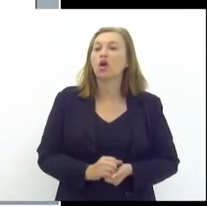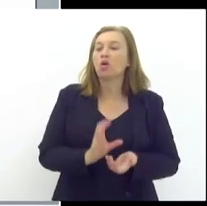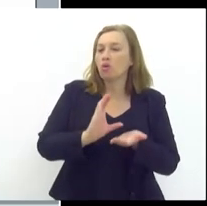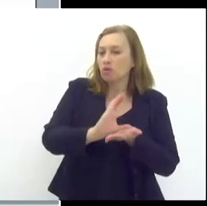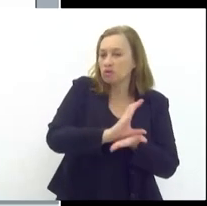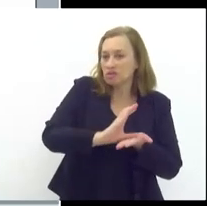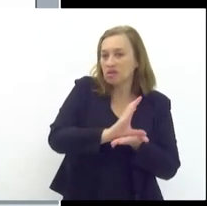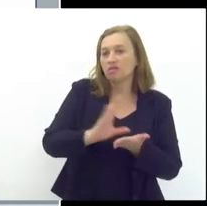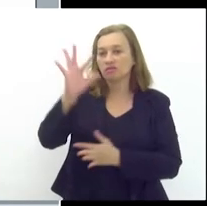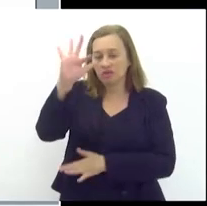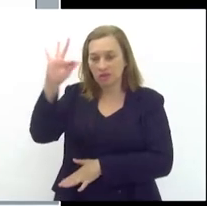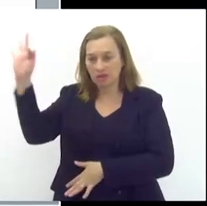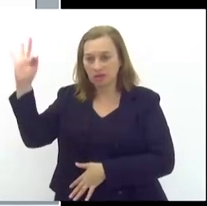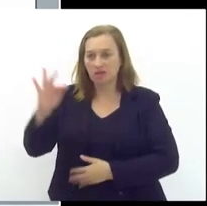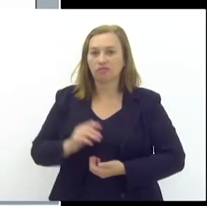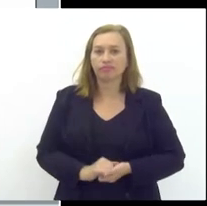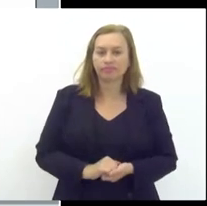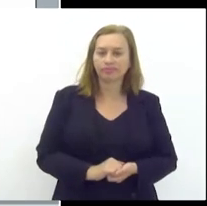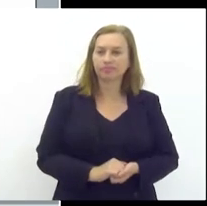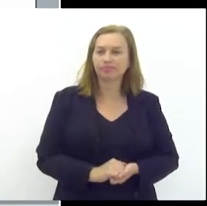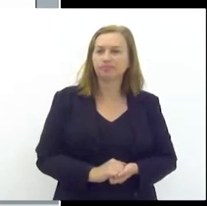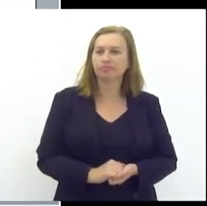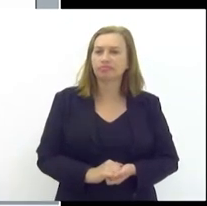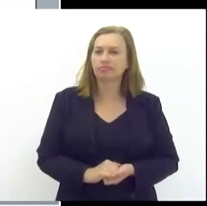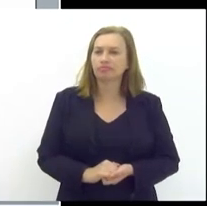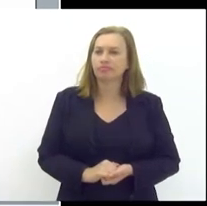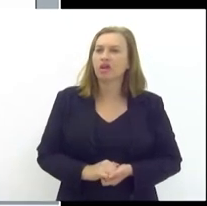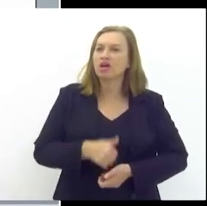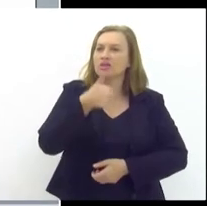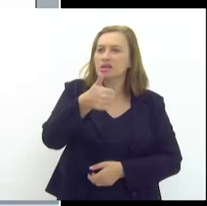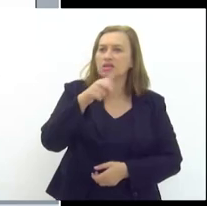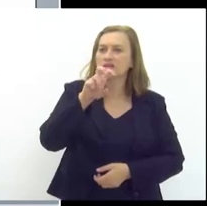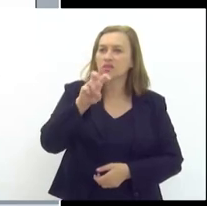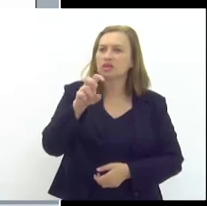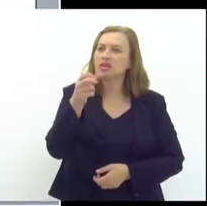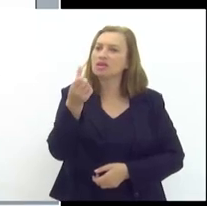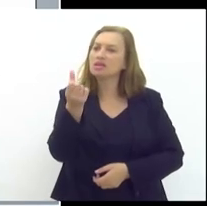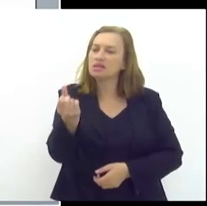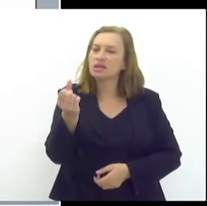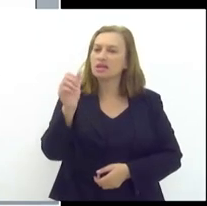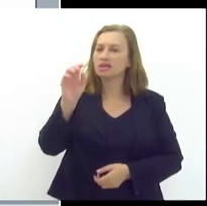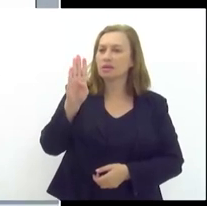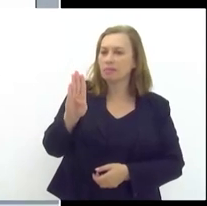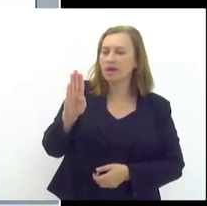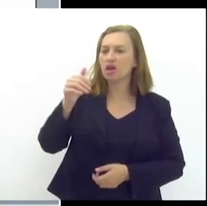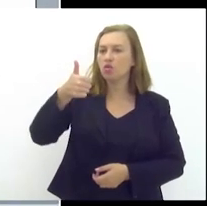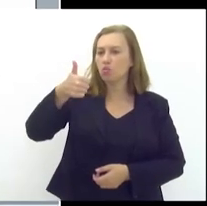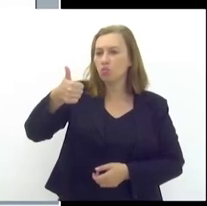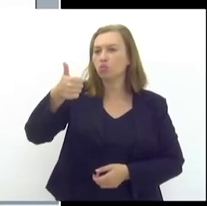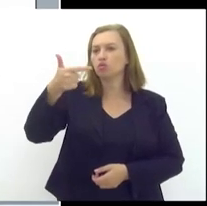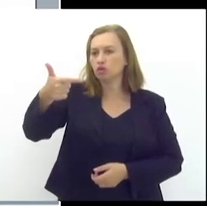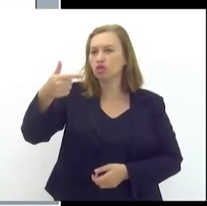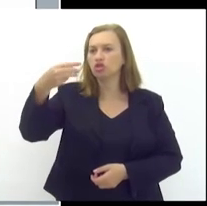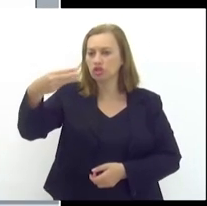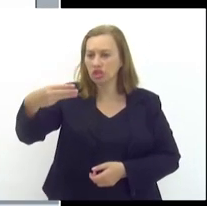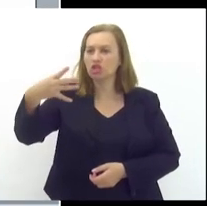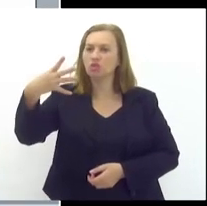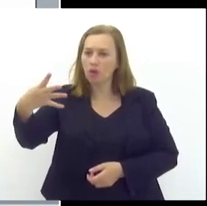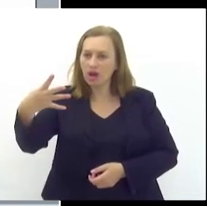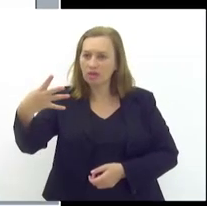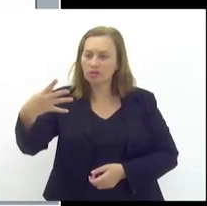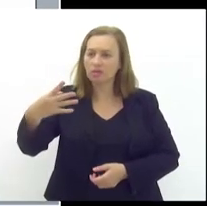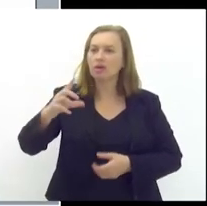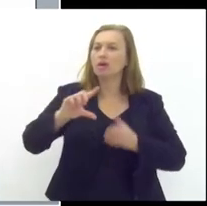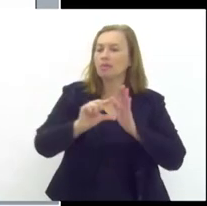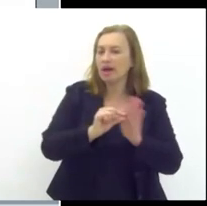o conselho federativo e no 156 b1234 e parágrafo